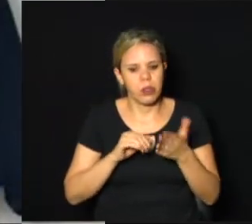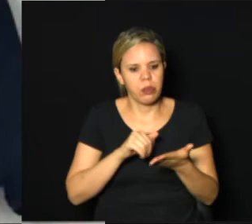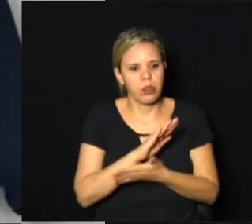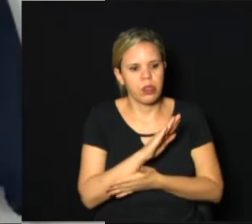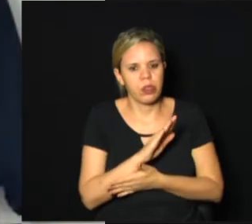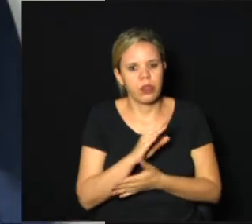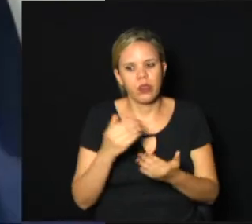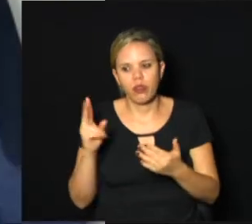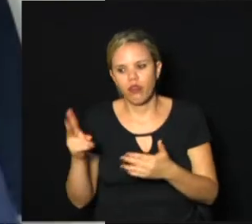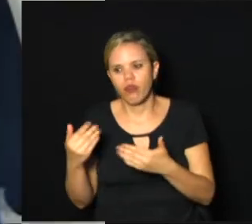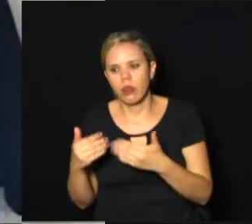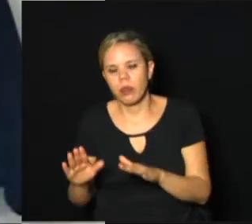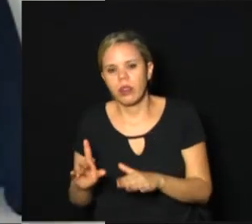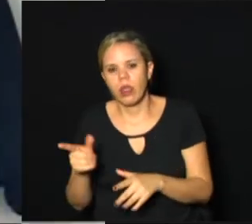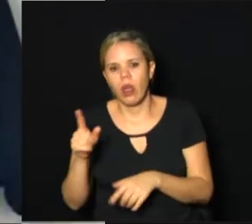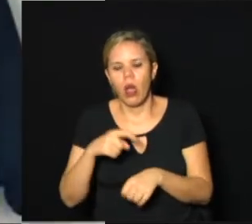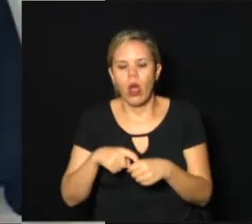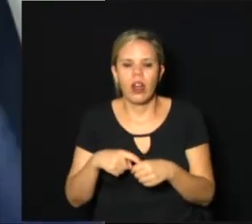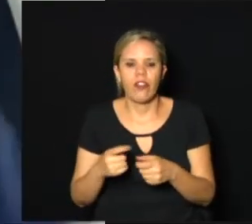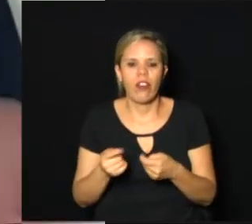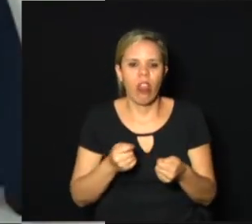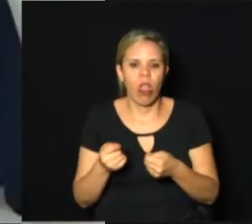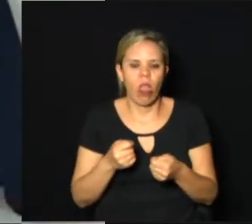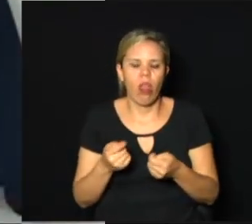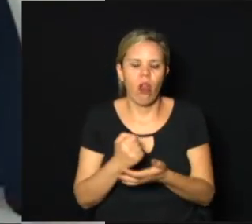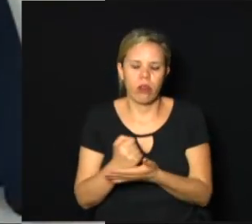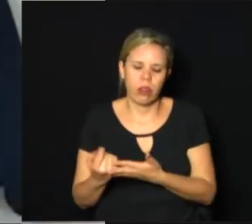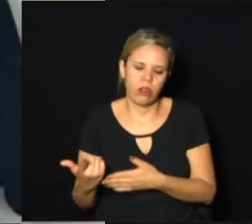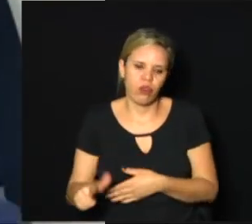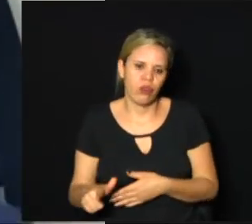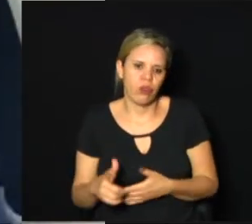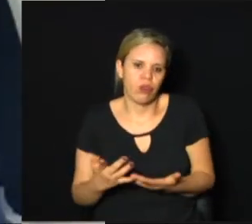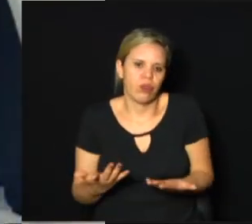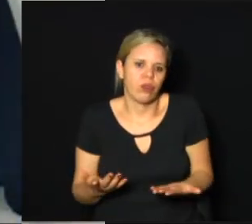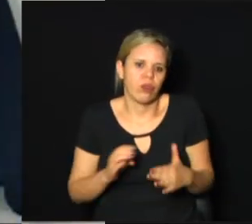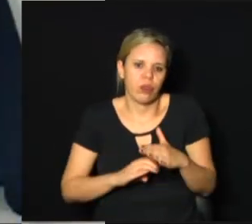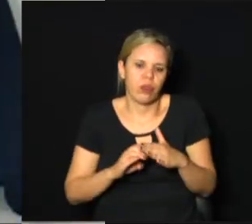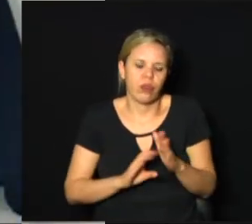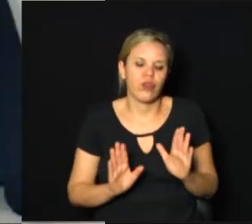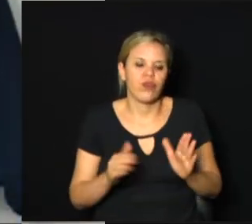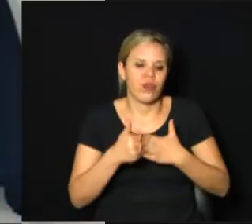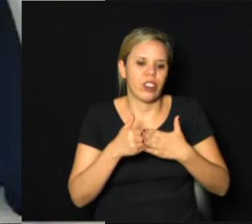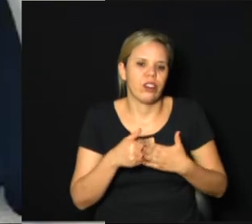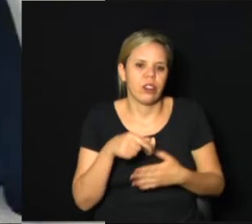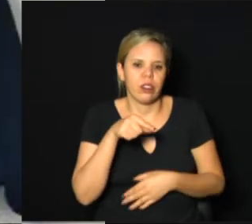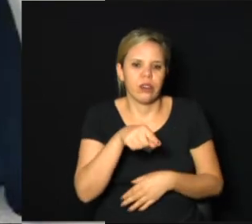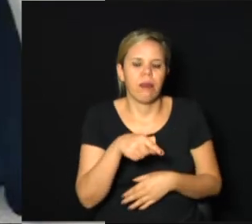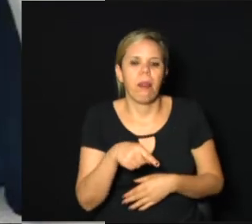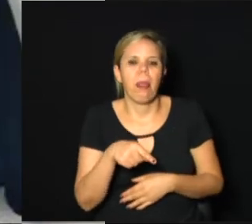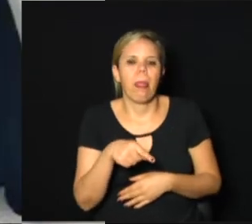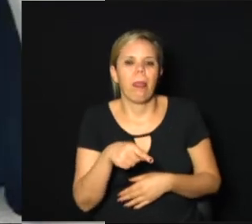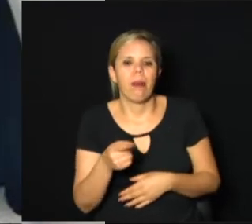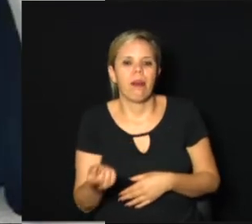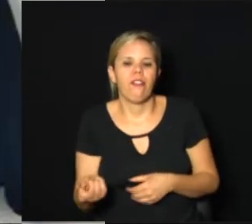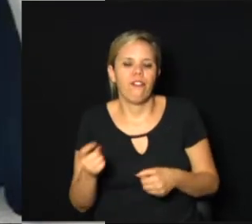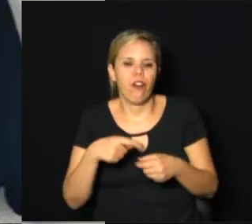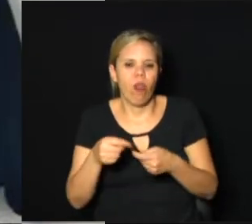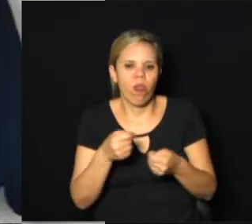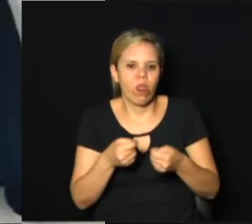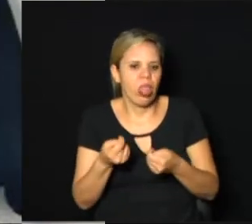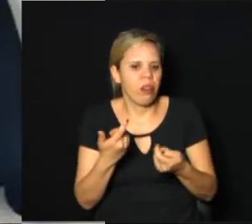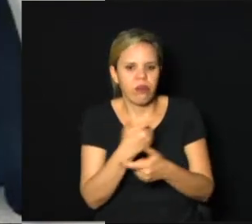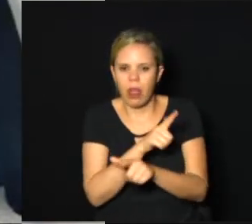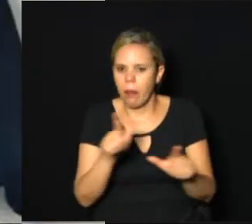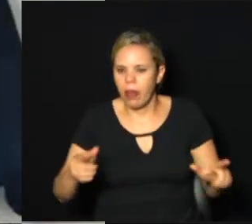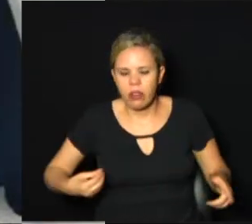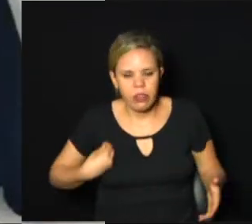mas continua aberta, na hora que a economia reaquece, ela recontrata. Mas uma empresa que fecha, na hora que a economia reaquece, ela já não existe